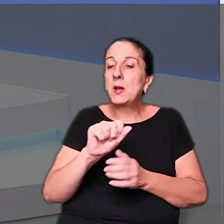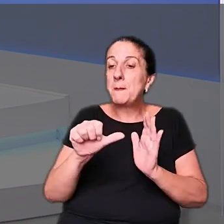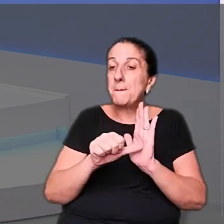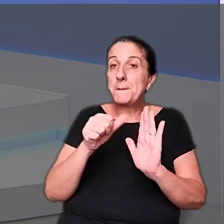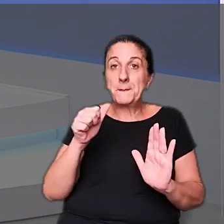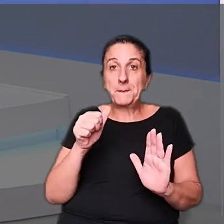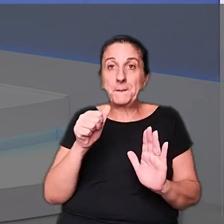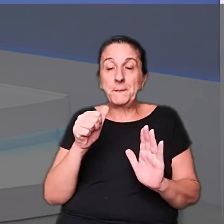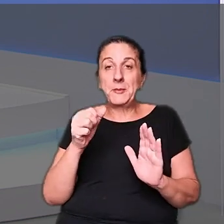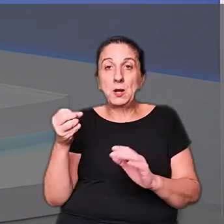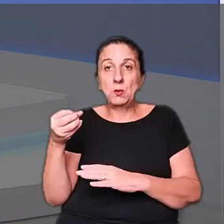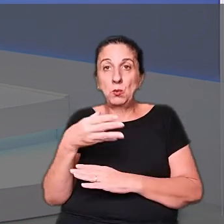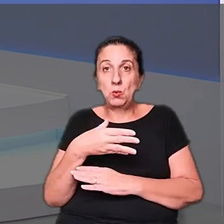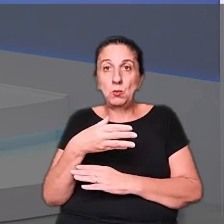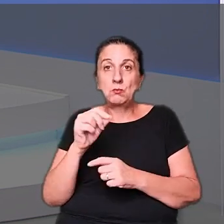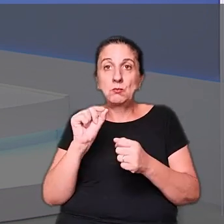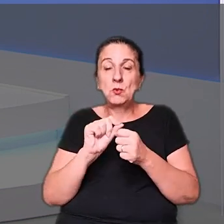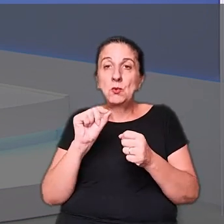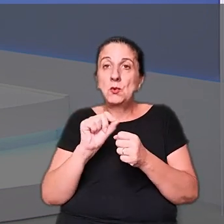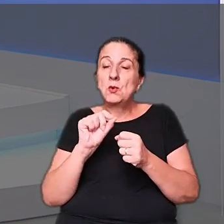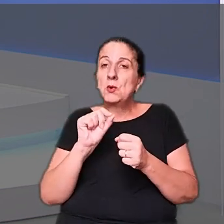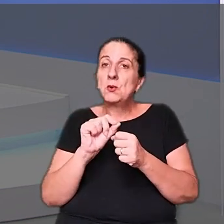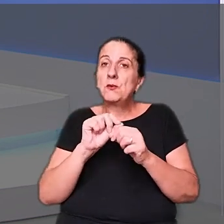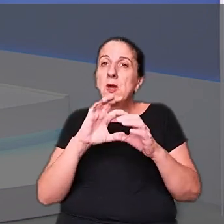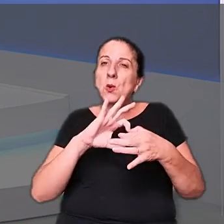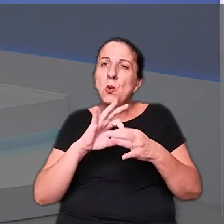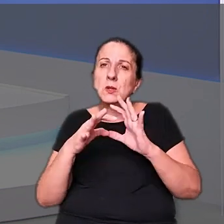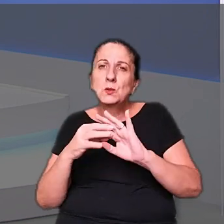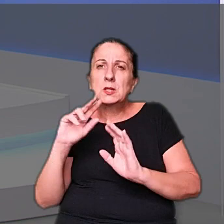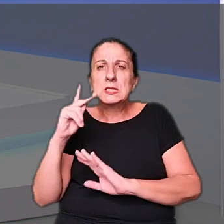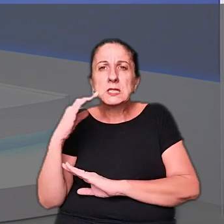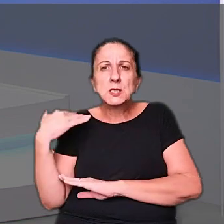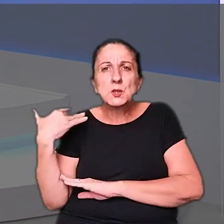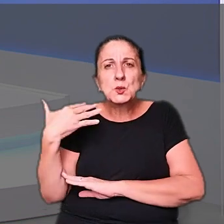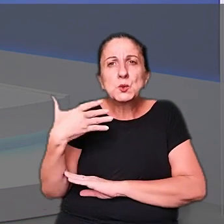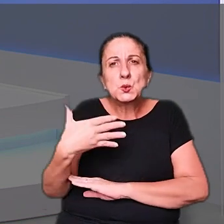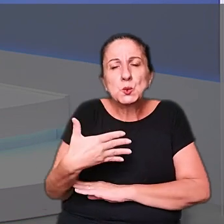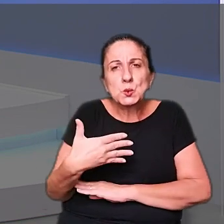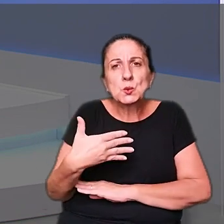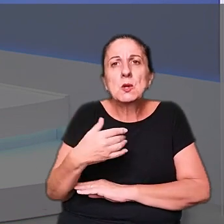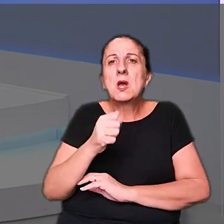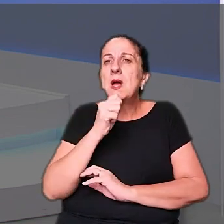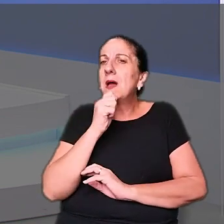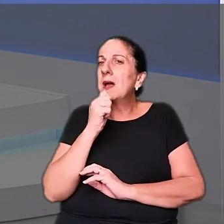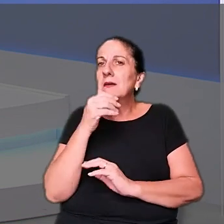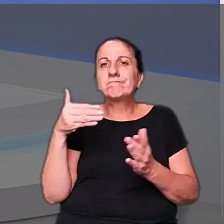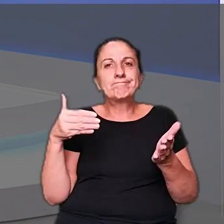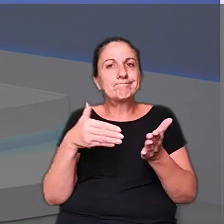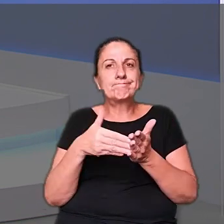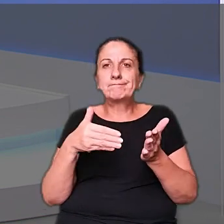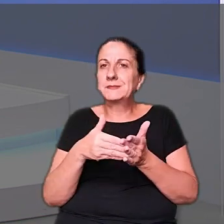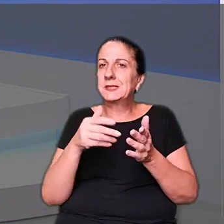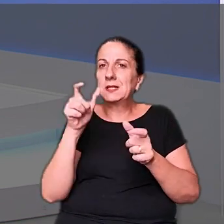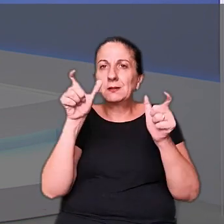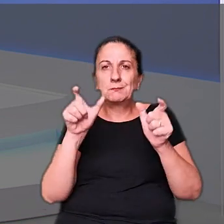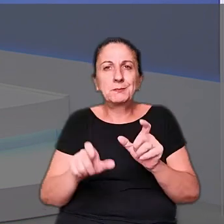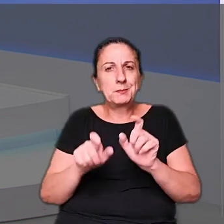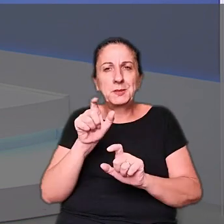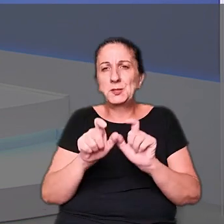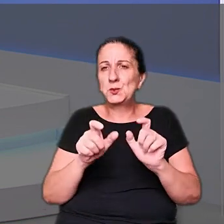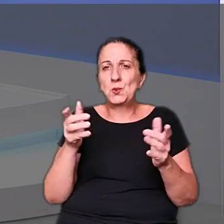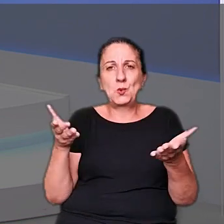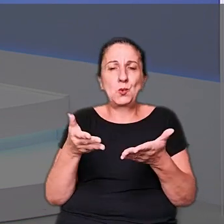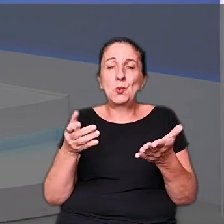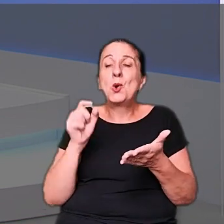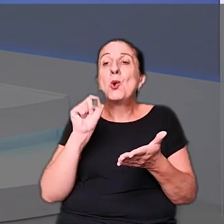Luana, no primeiro episódio da nova temporada foi feita uma contextualização histórica dessa chaga, que ainda é a realidade de muita